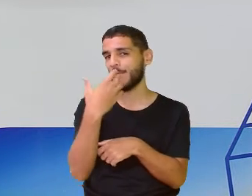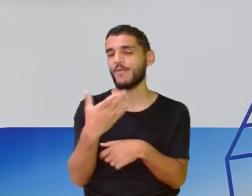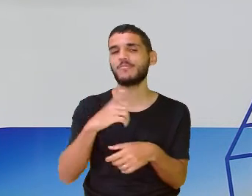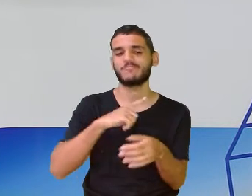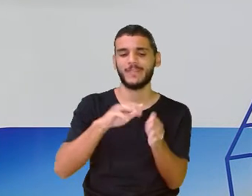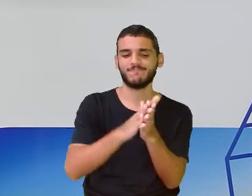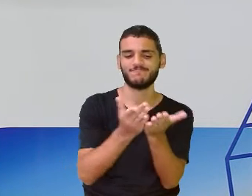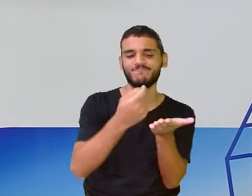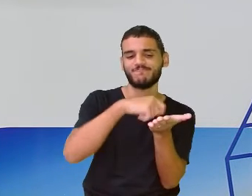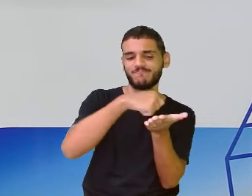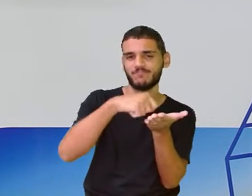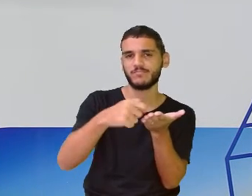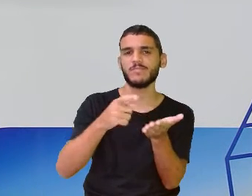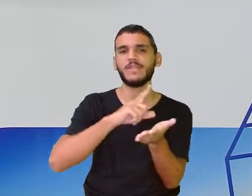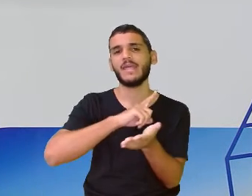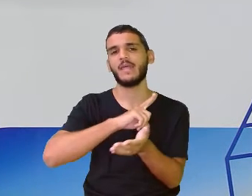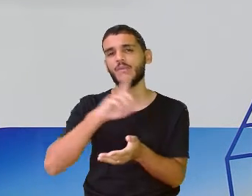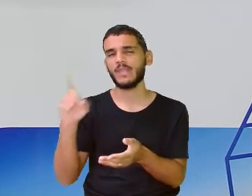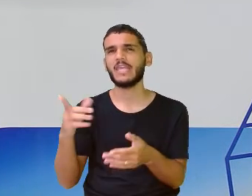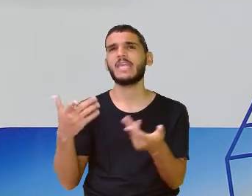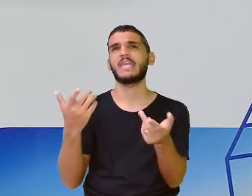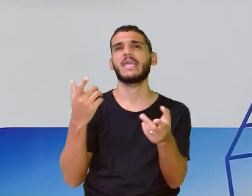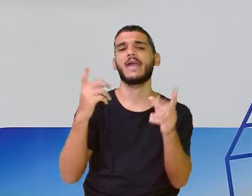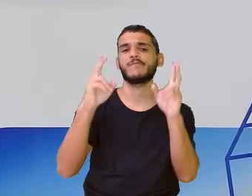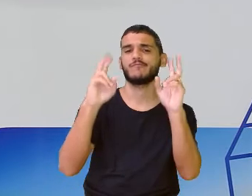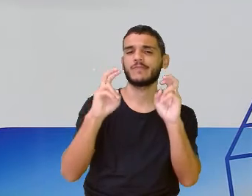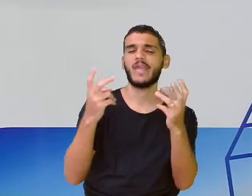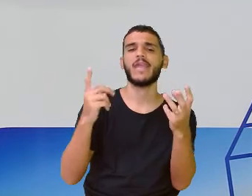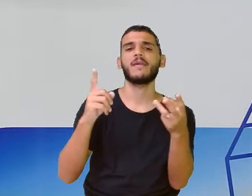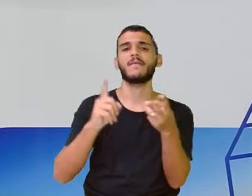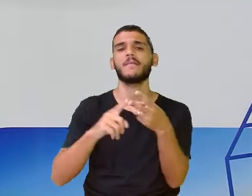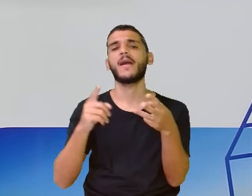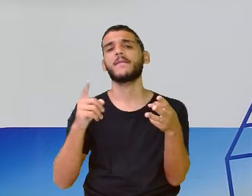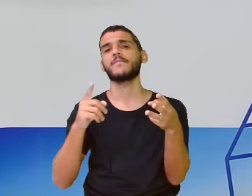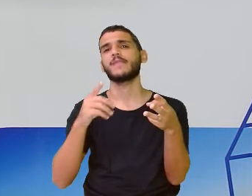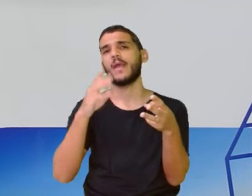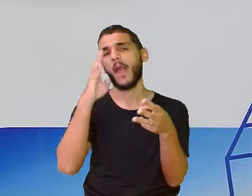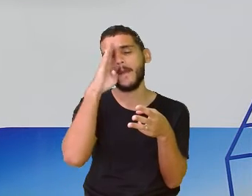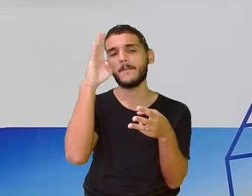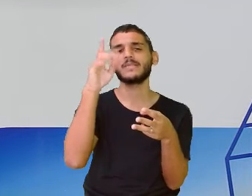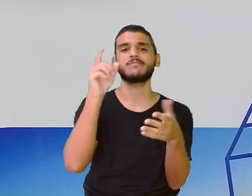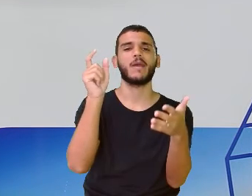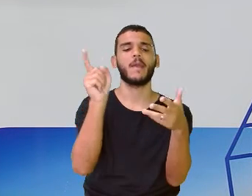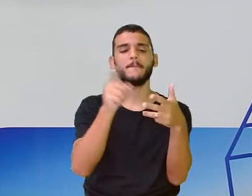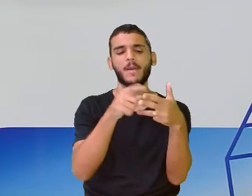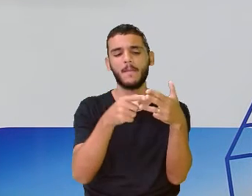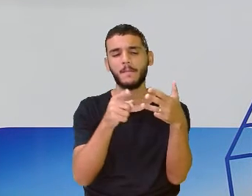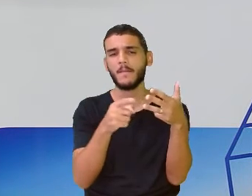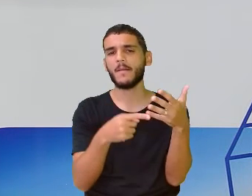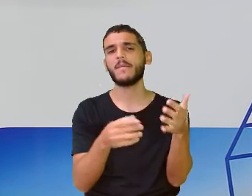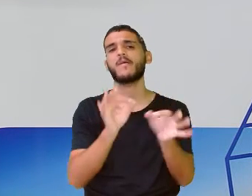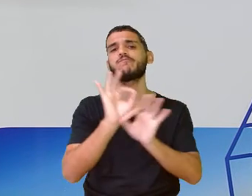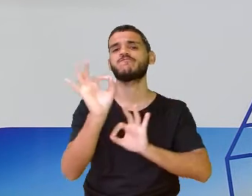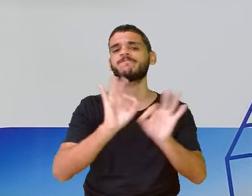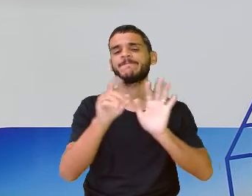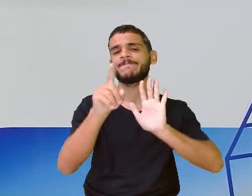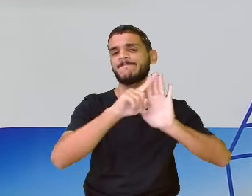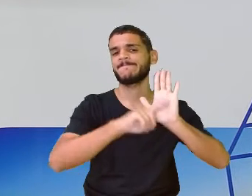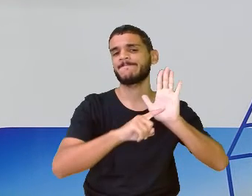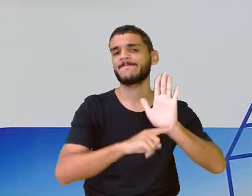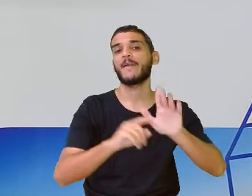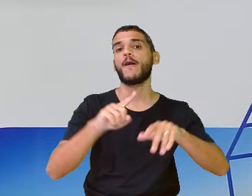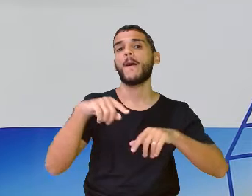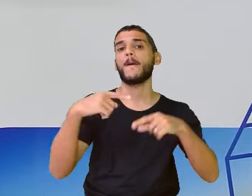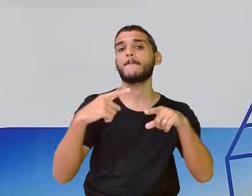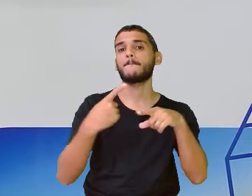caderninho do lado ali, coloca a data, o tema da aula, anotar os principais pontos, não é obrigado, mas seria muito bom se você fizesse, porque